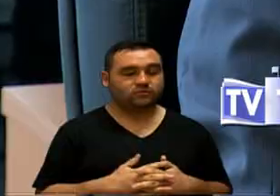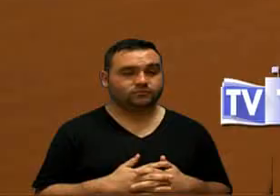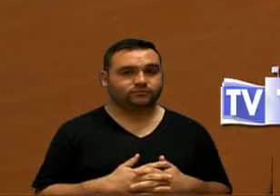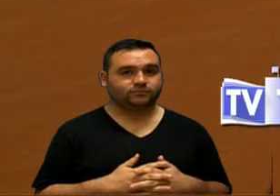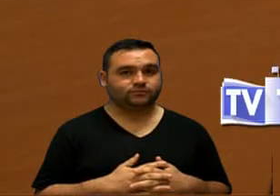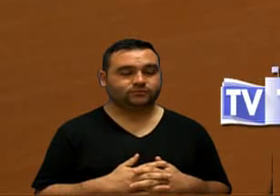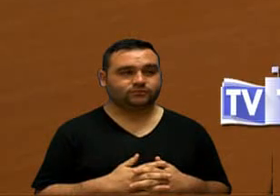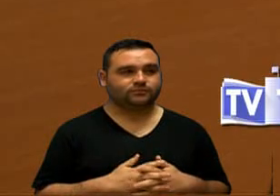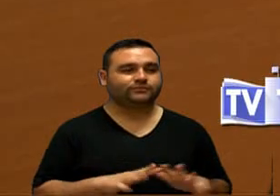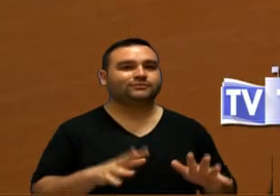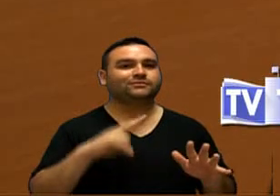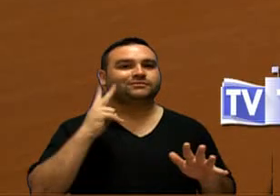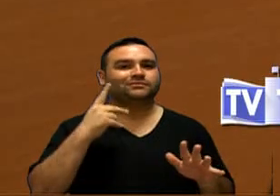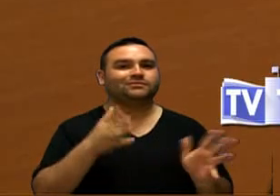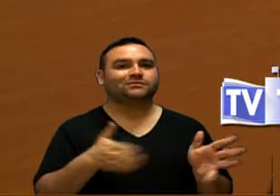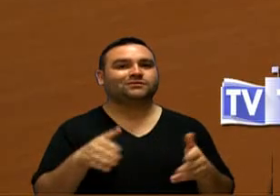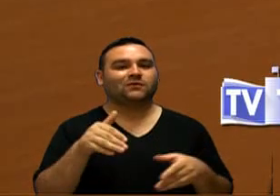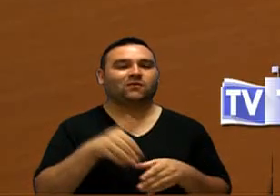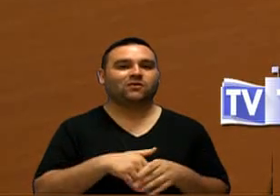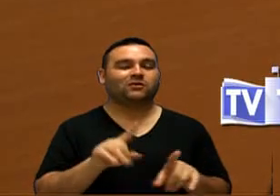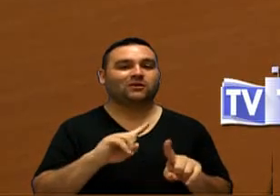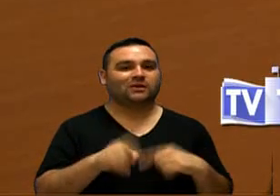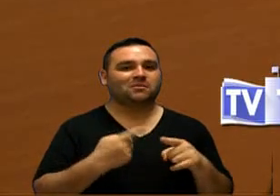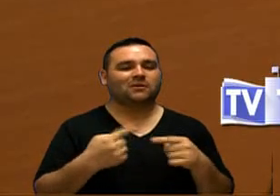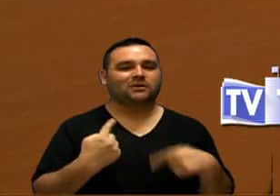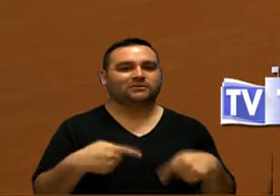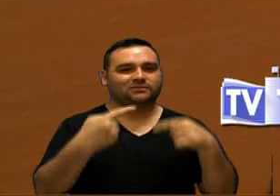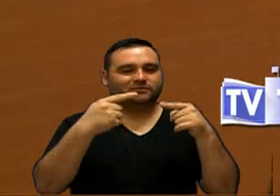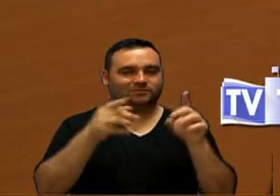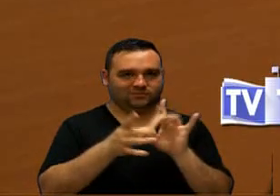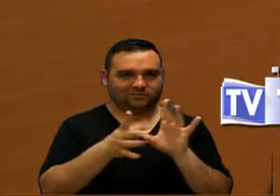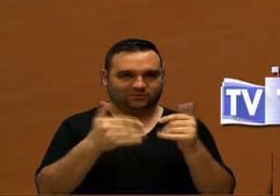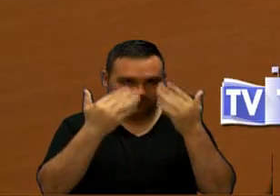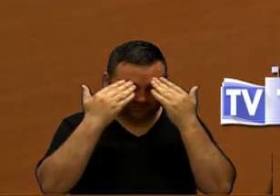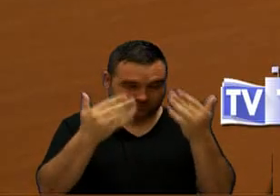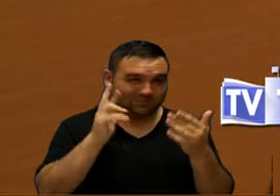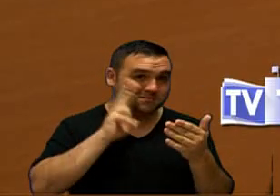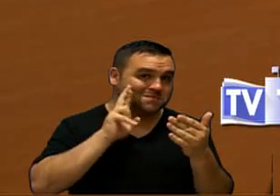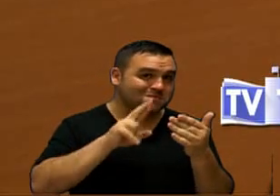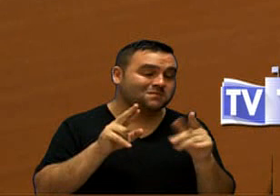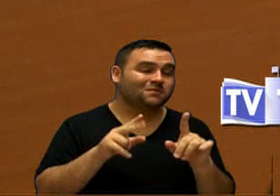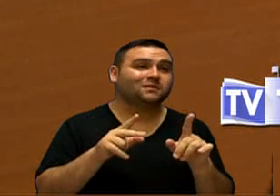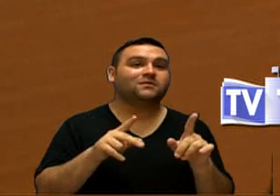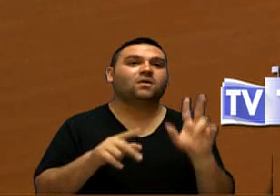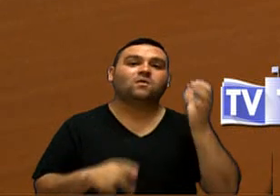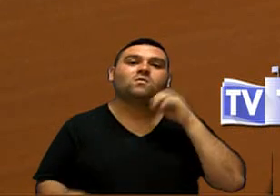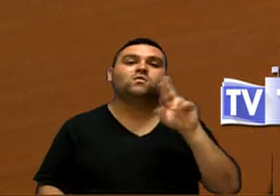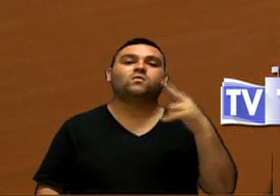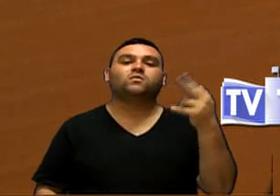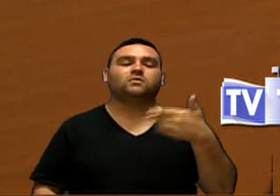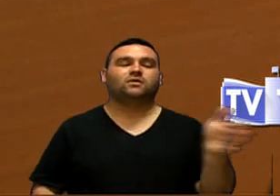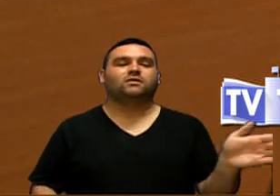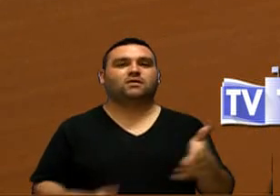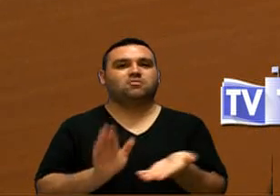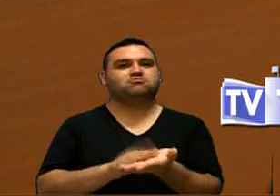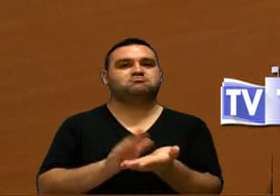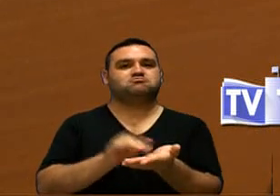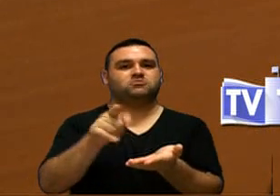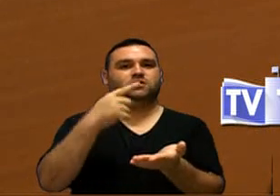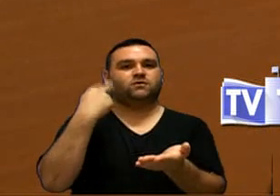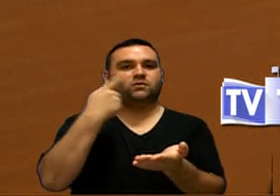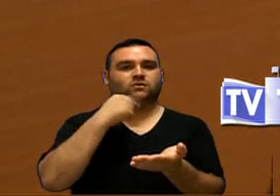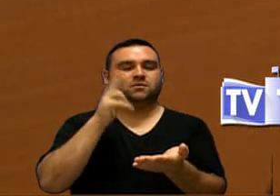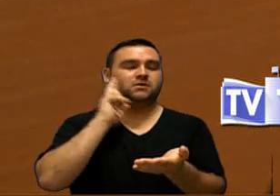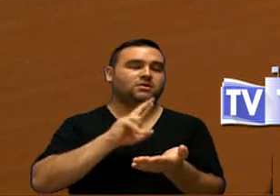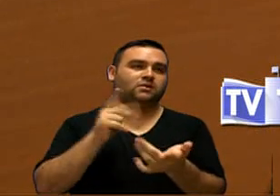Vereador, vamos só encaminhamento de voto e depois abriremos o debate. Obrigado, vereador Renan. Vereador Hudson Pessini, encaminhamento de voto. Parabenizando o